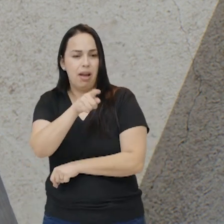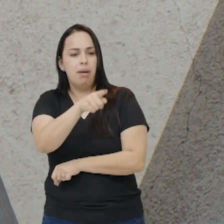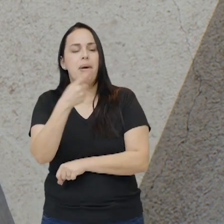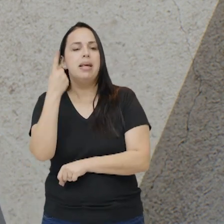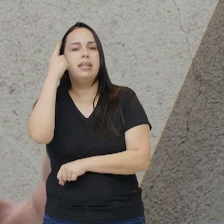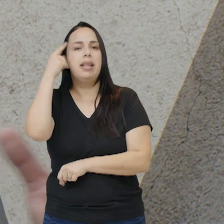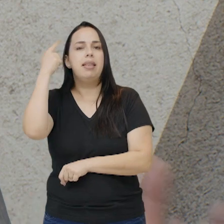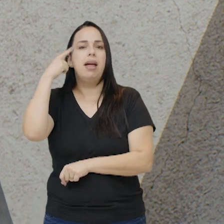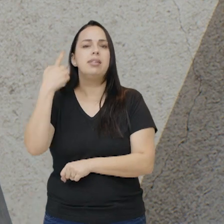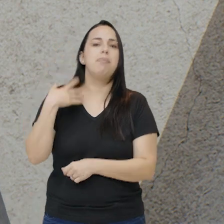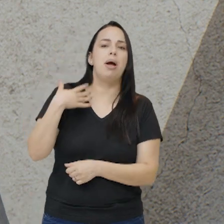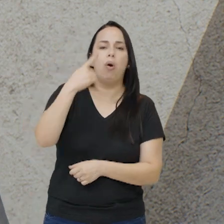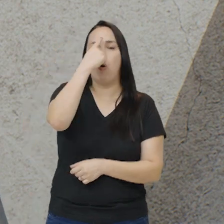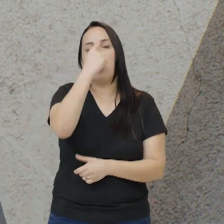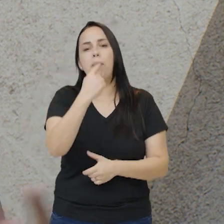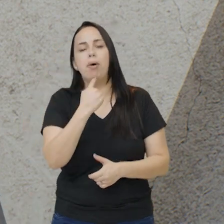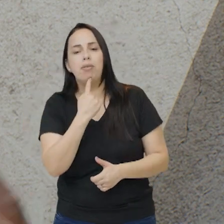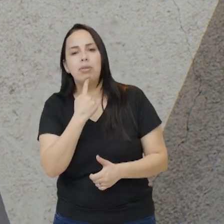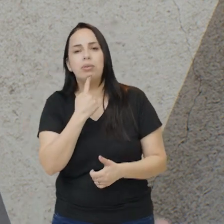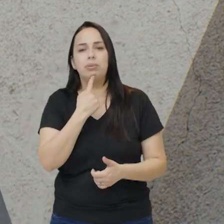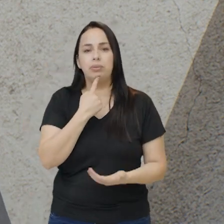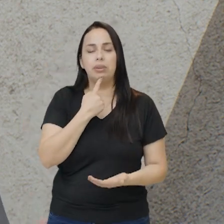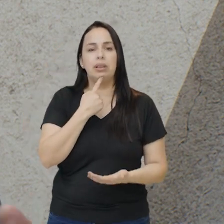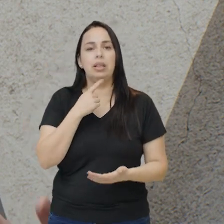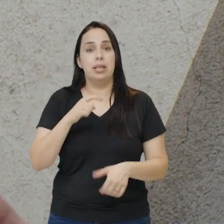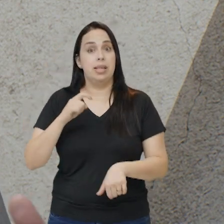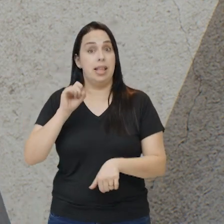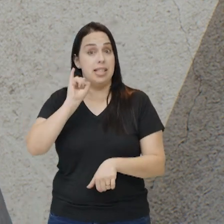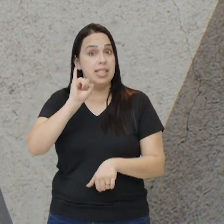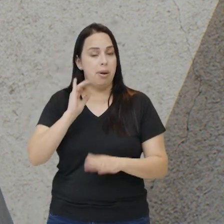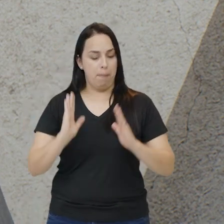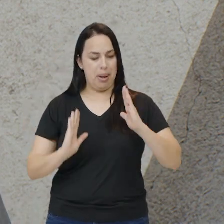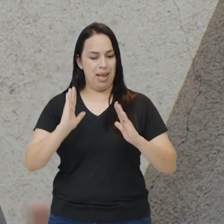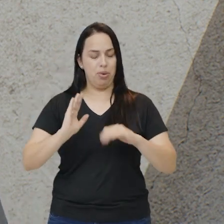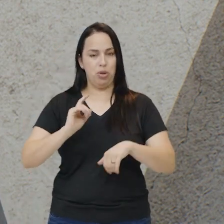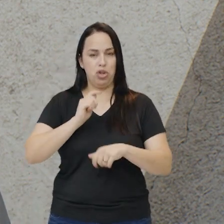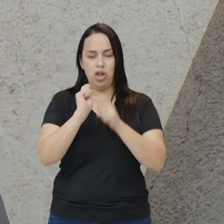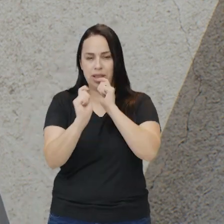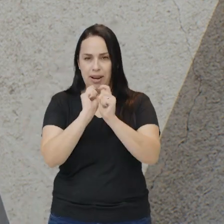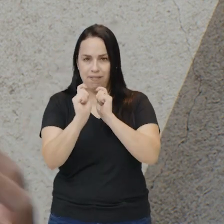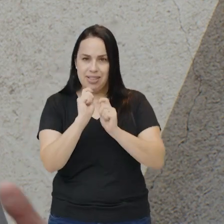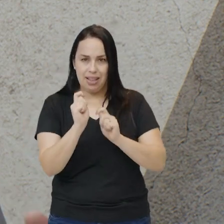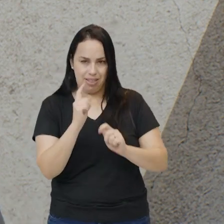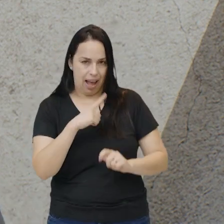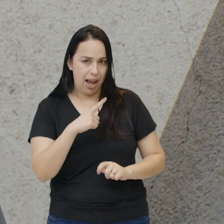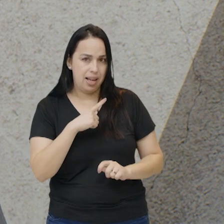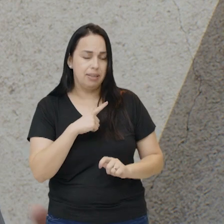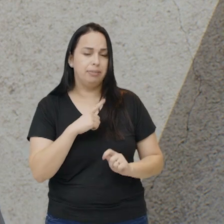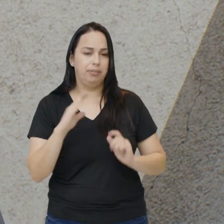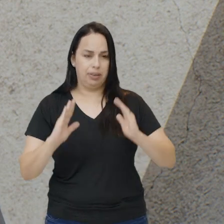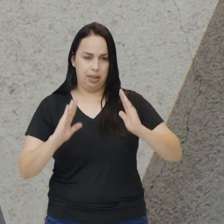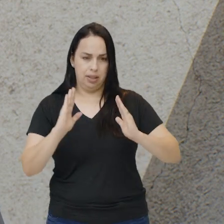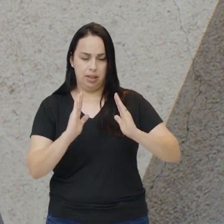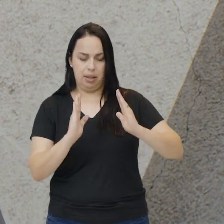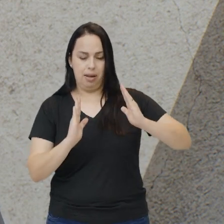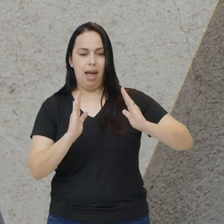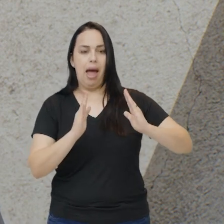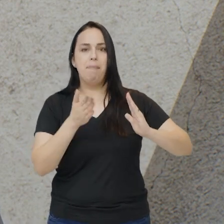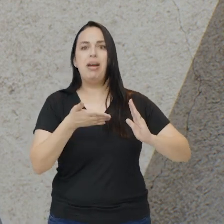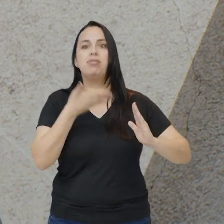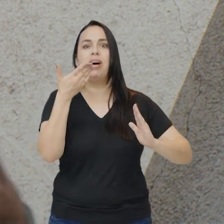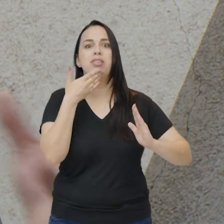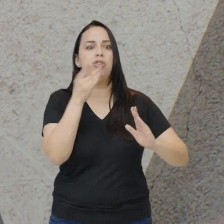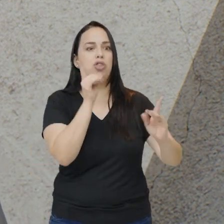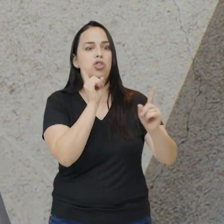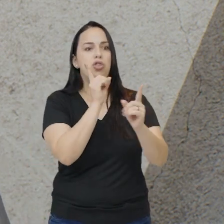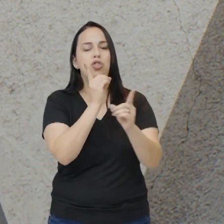operador, né? Quanto melhor você tem esse tempo de seleção, tudo, né? Várias etapas no processo de seleção, mais fácil